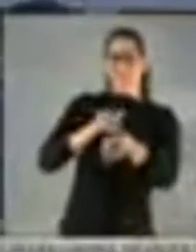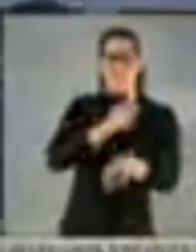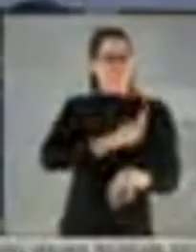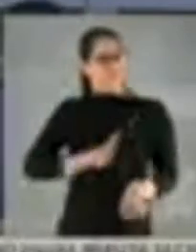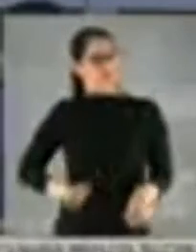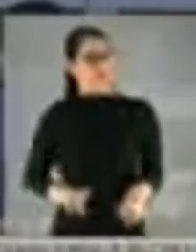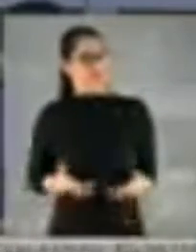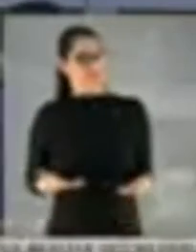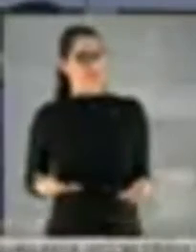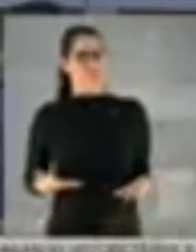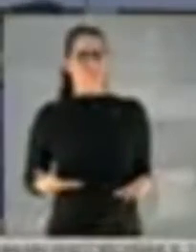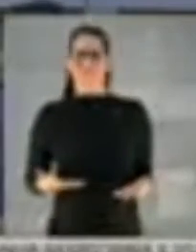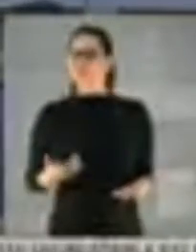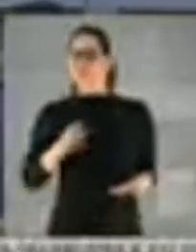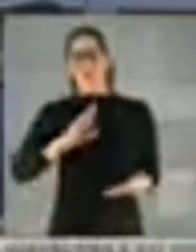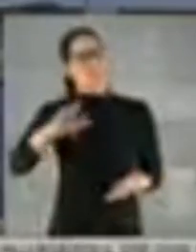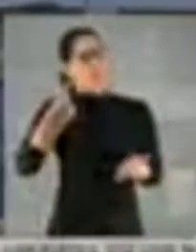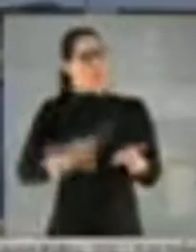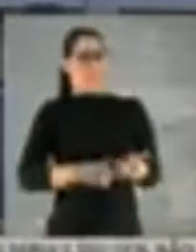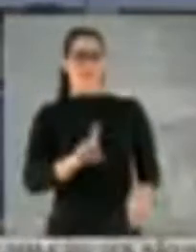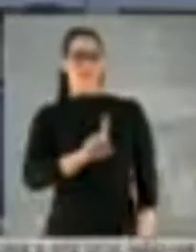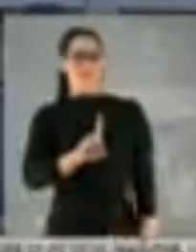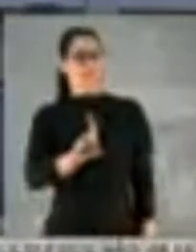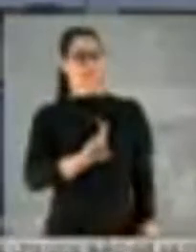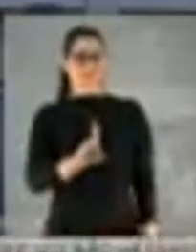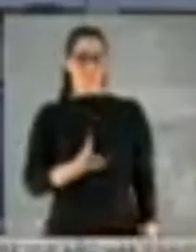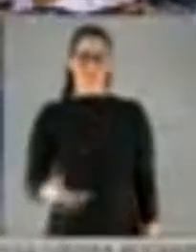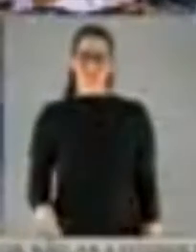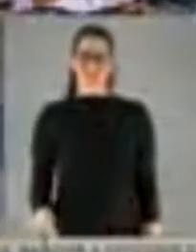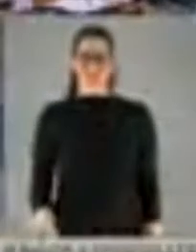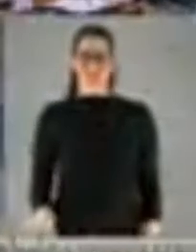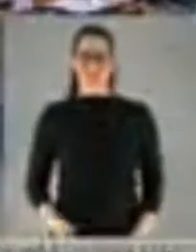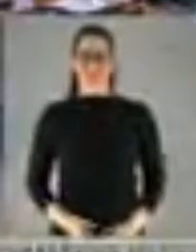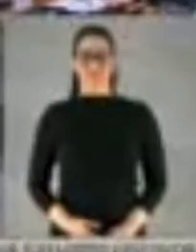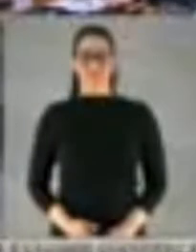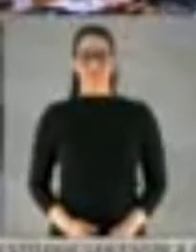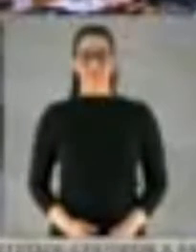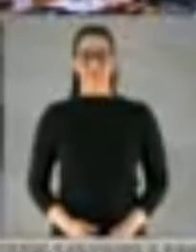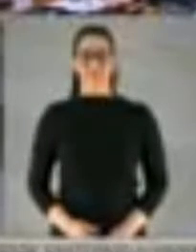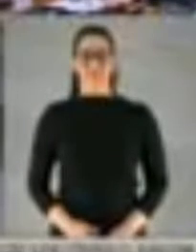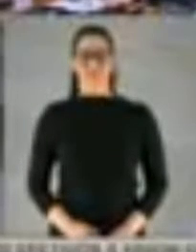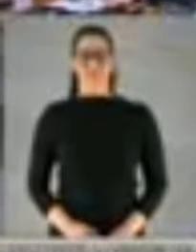governadores. Isso não é acordo. Presidente, está claro aqui o movimento.